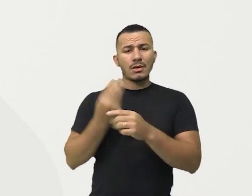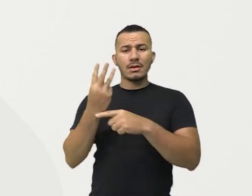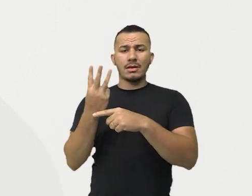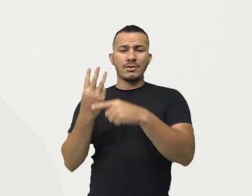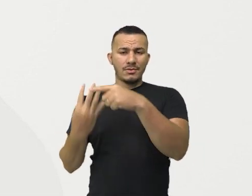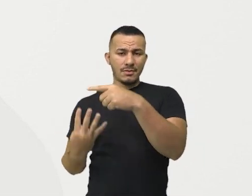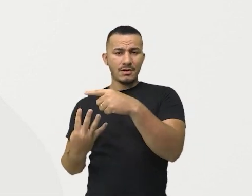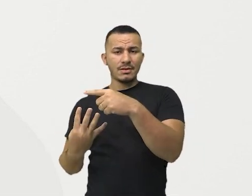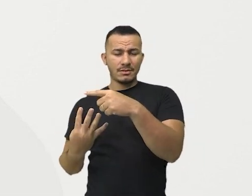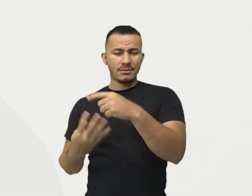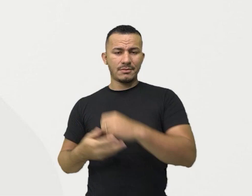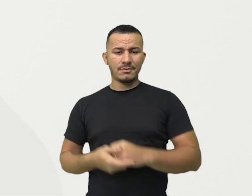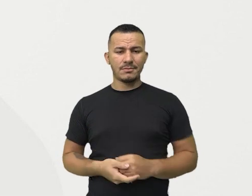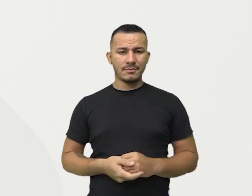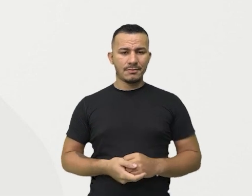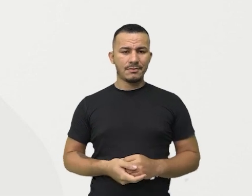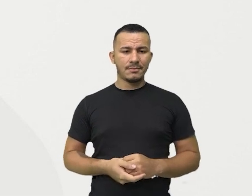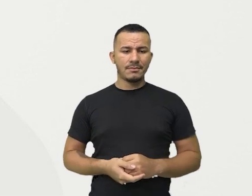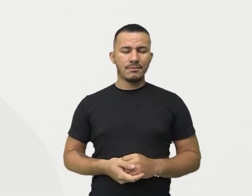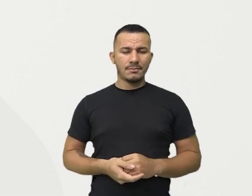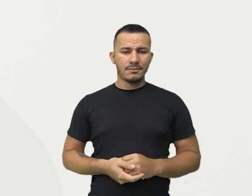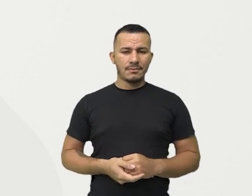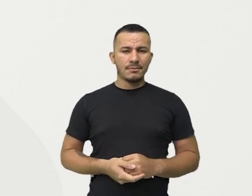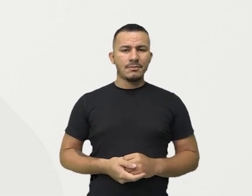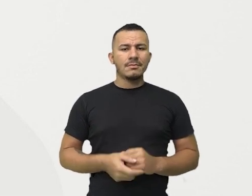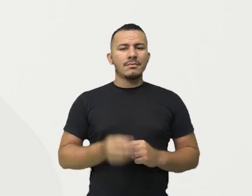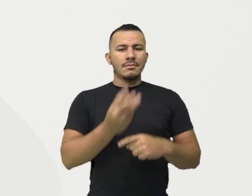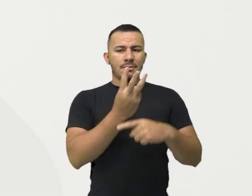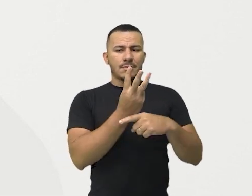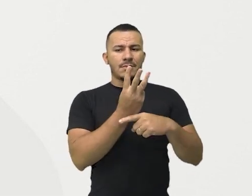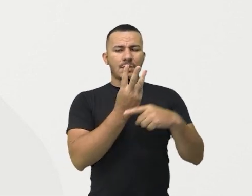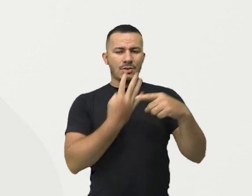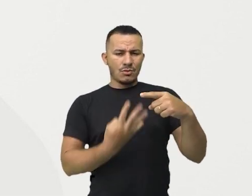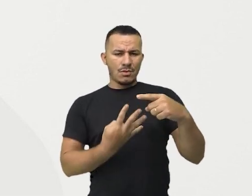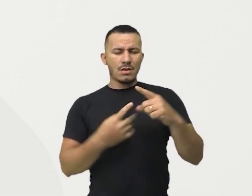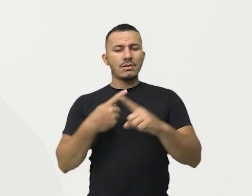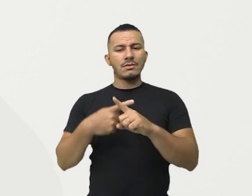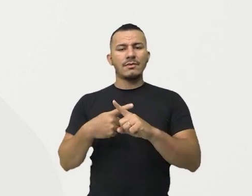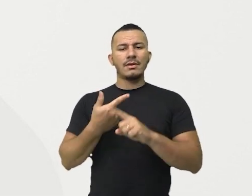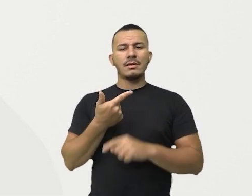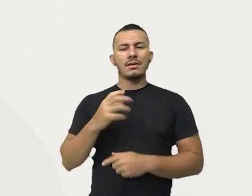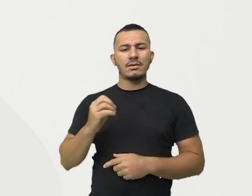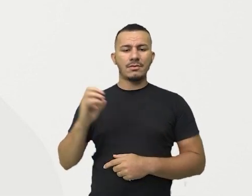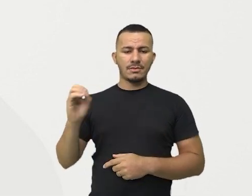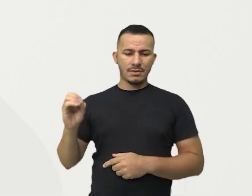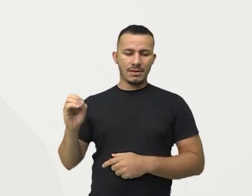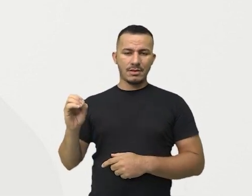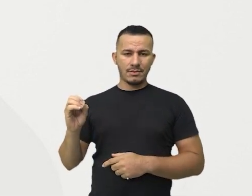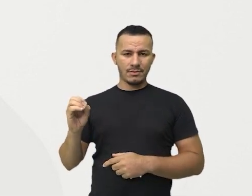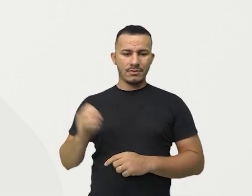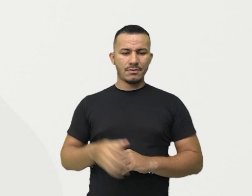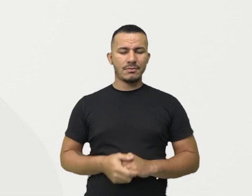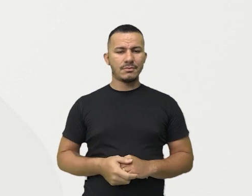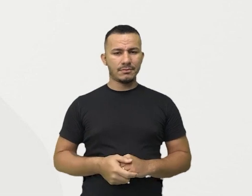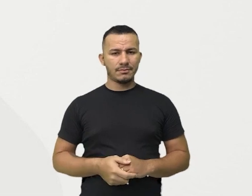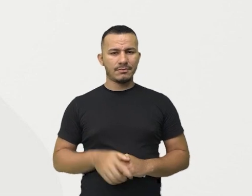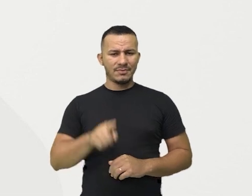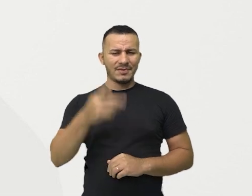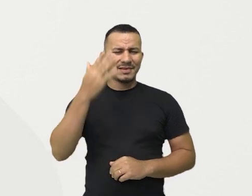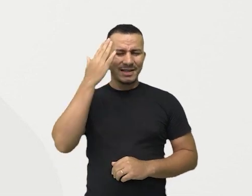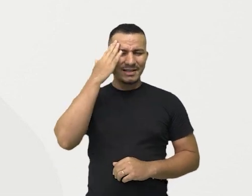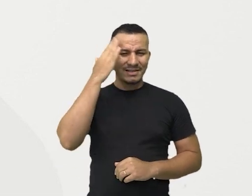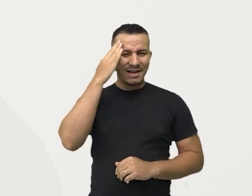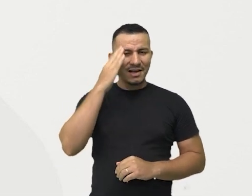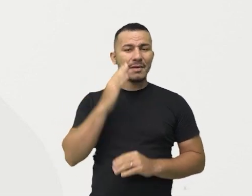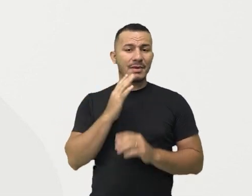vem comigo. 3/4 vezes 200. Aprendeu? Você já aprendeu que para